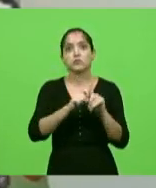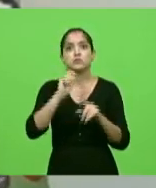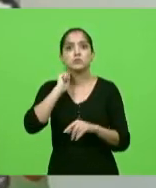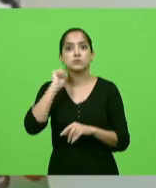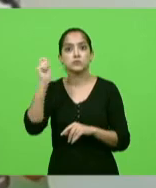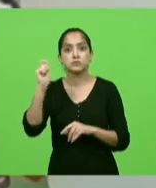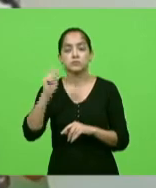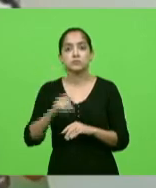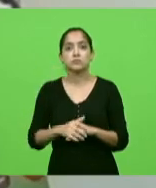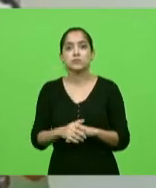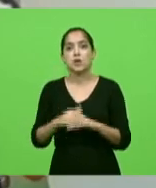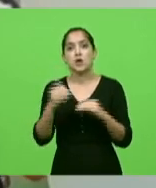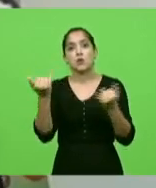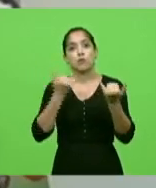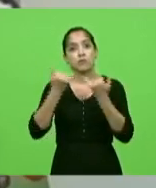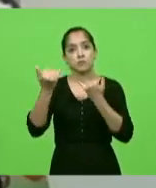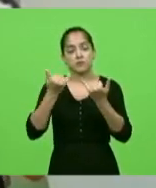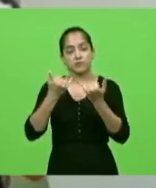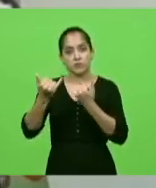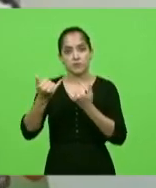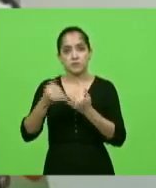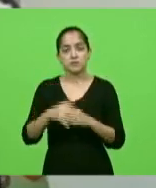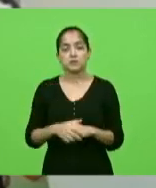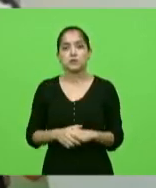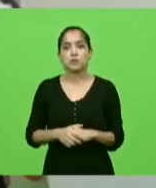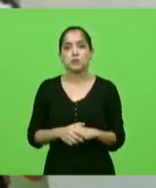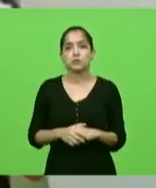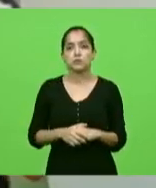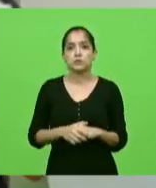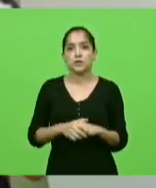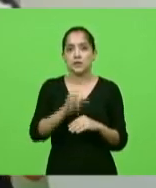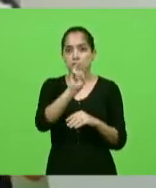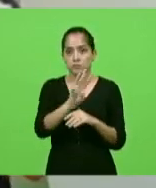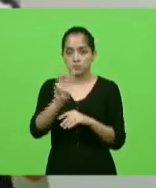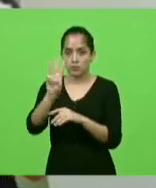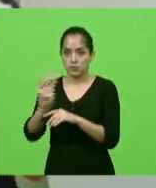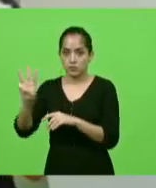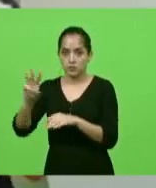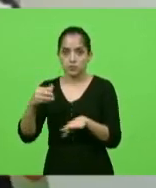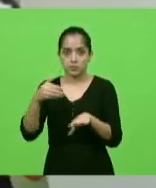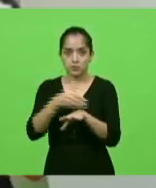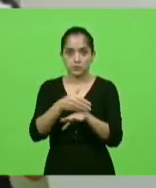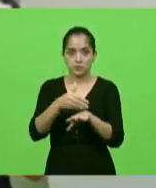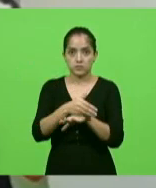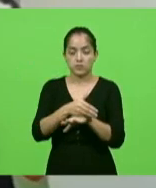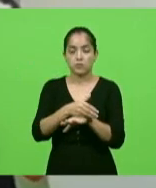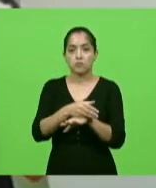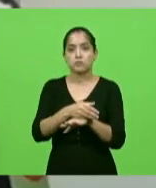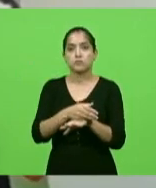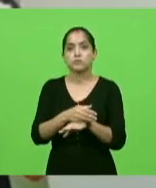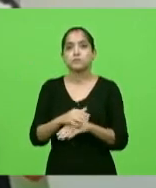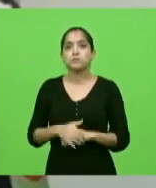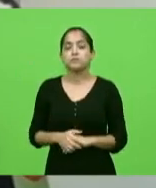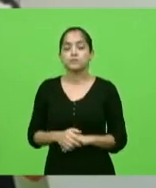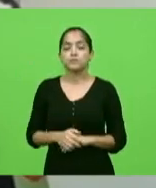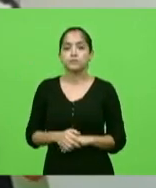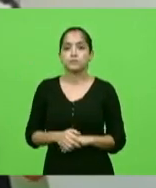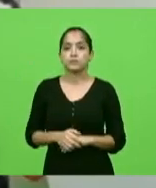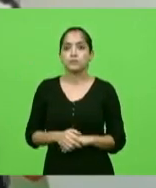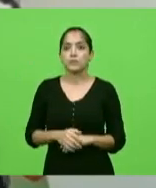Abril conforme informação do Portal da Transparência do Poder Executivo Estadual